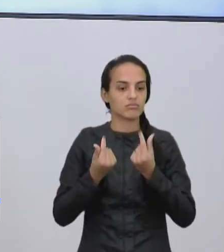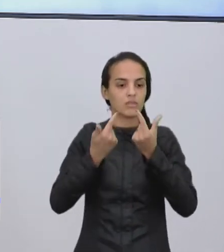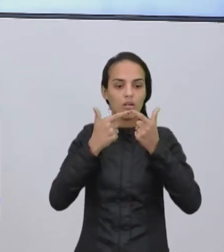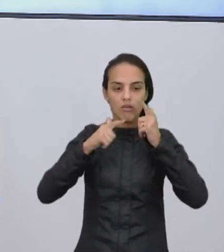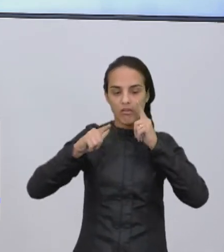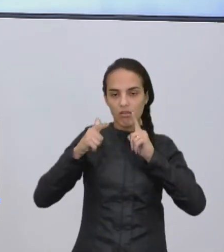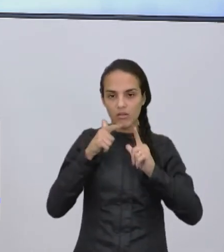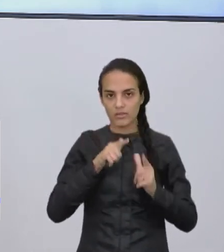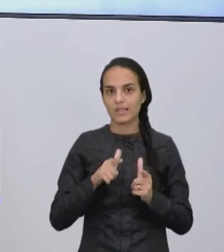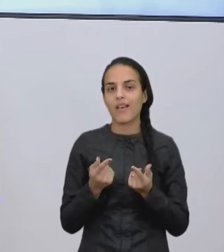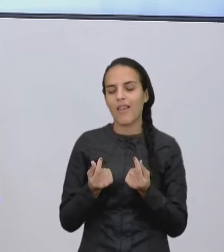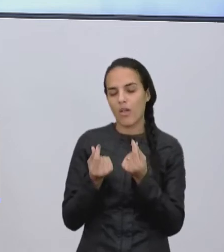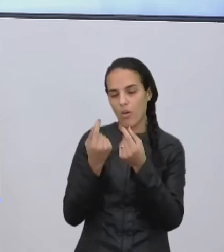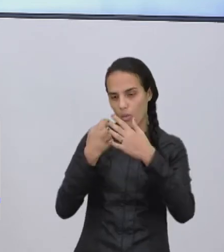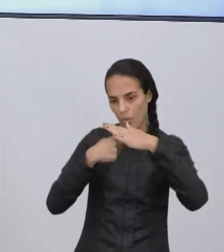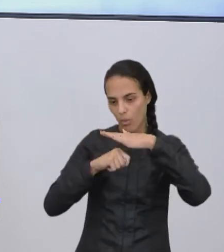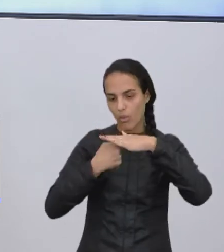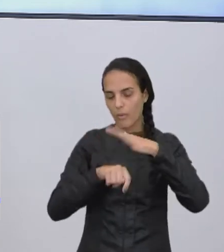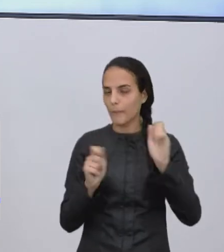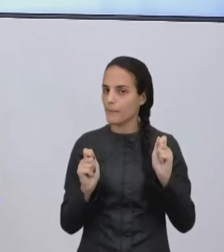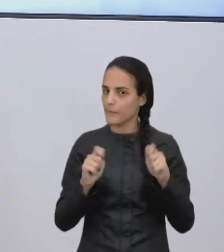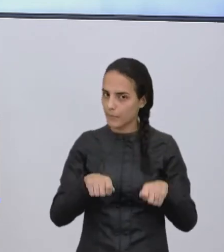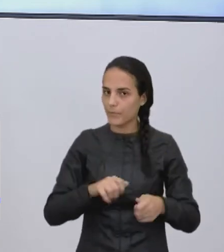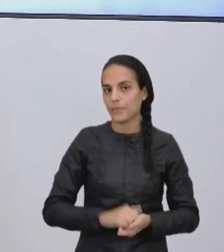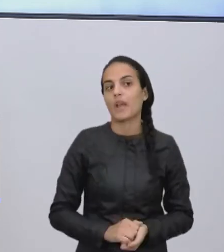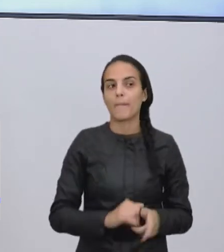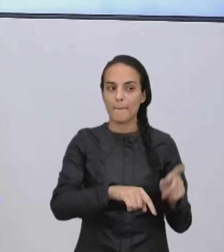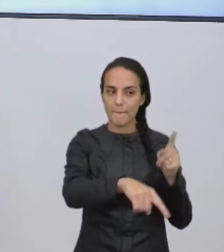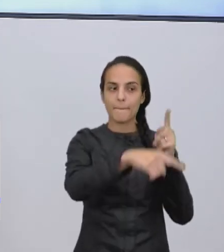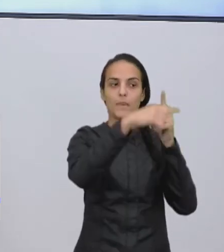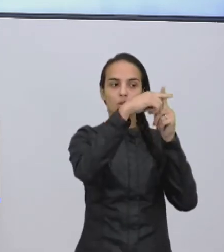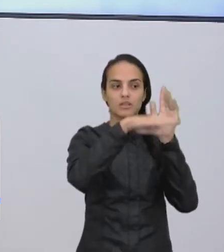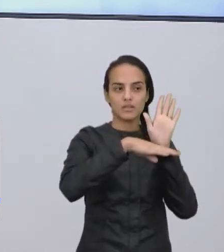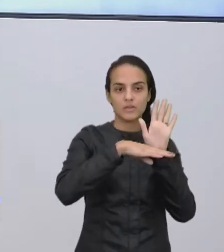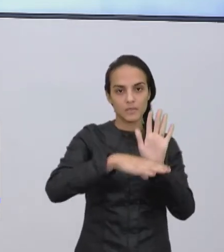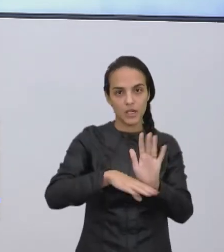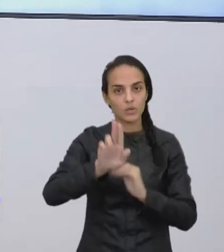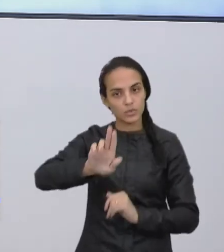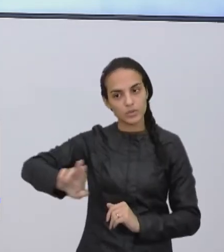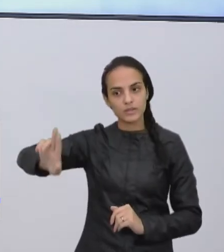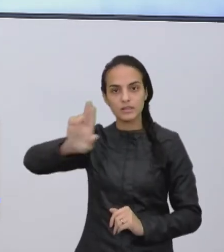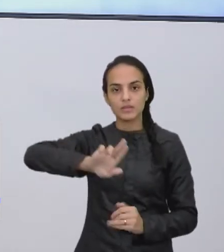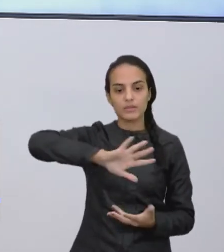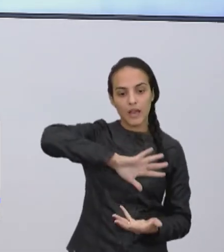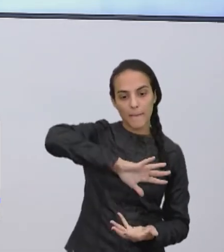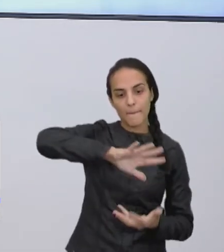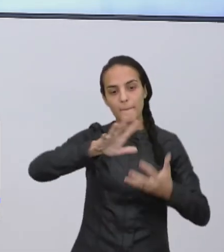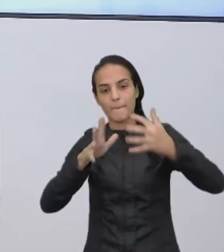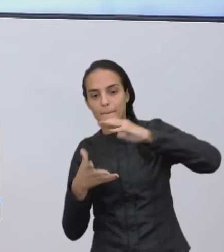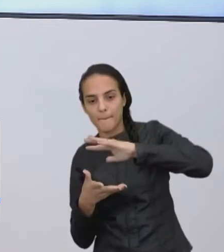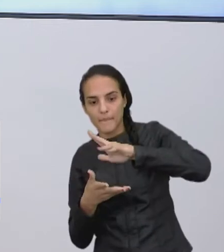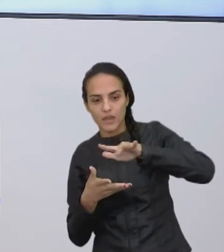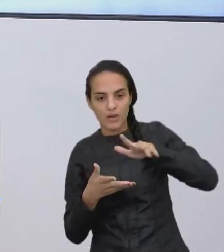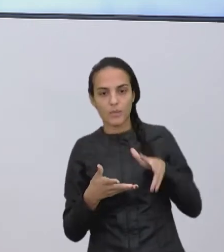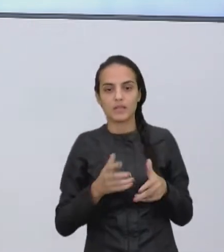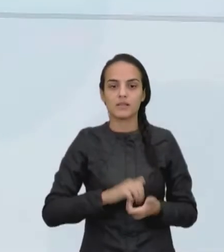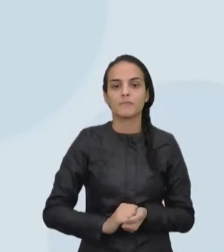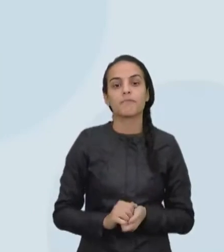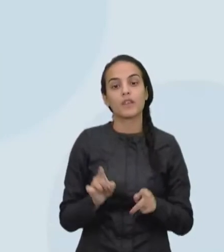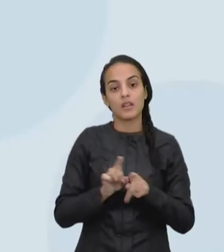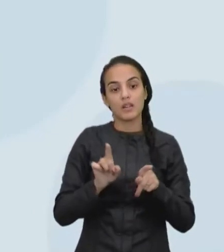contribui economicamente também e é um fator positivo aí para a utilização da biomassa. E tem baixo custo